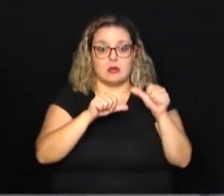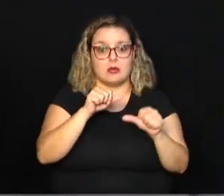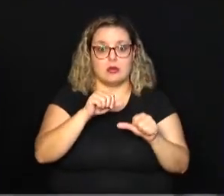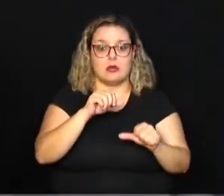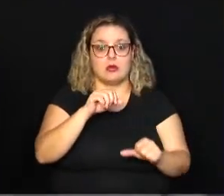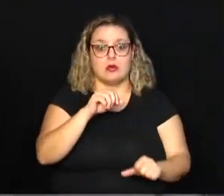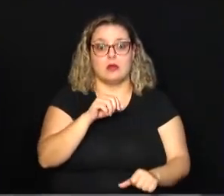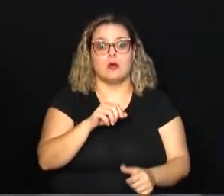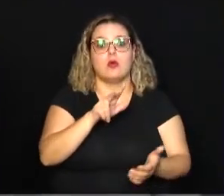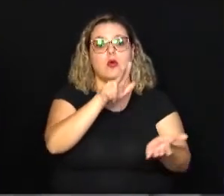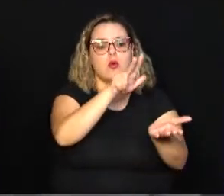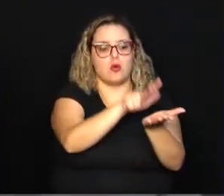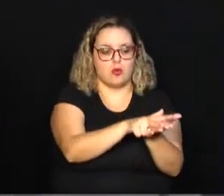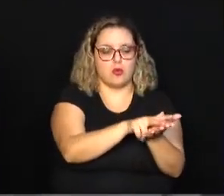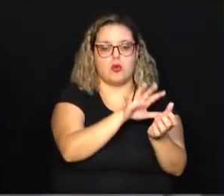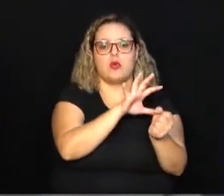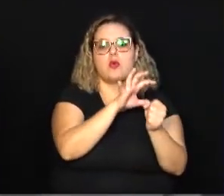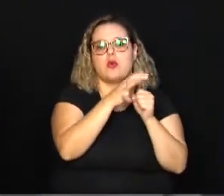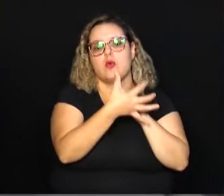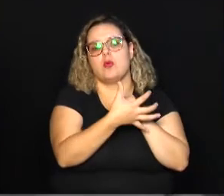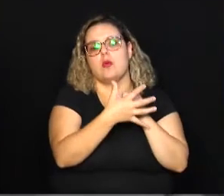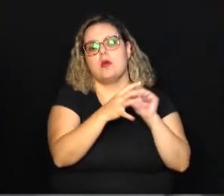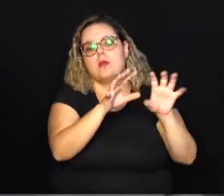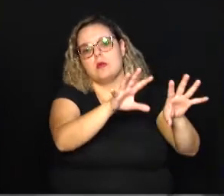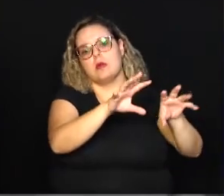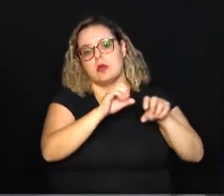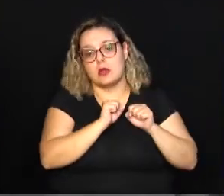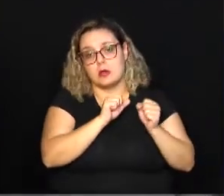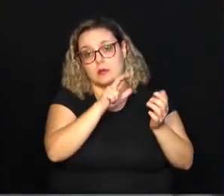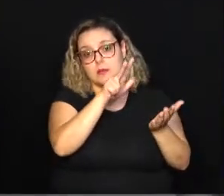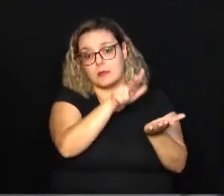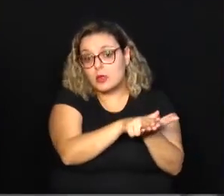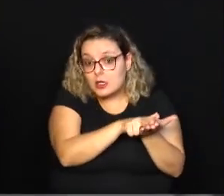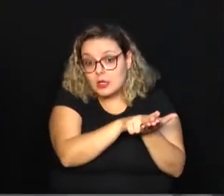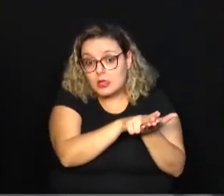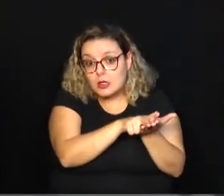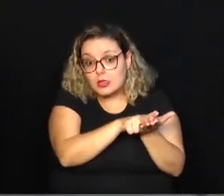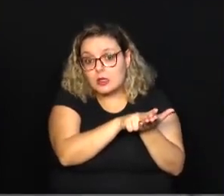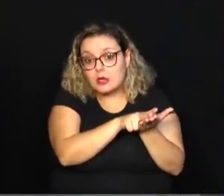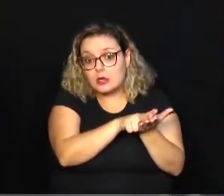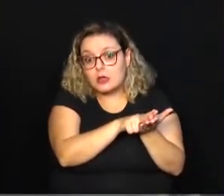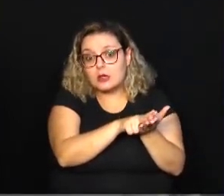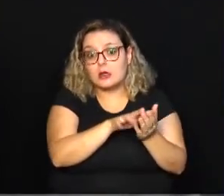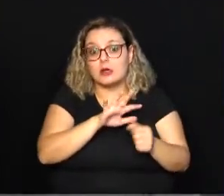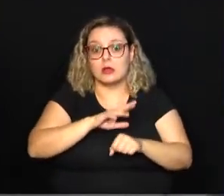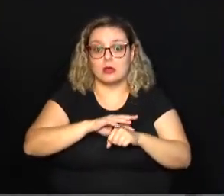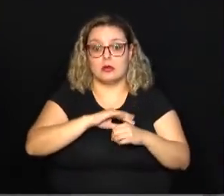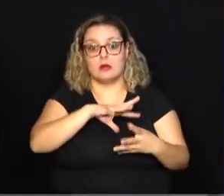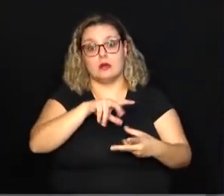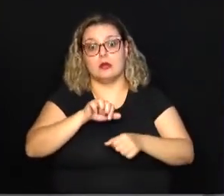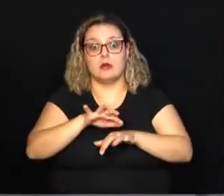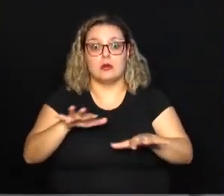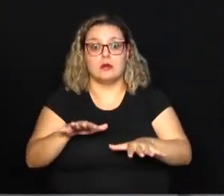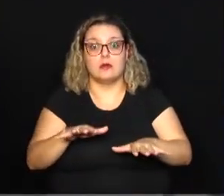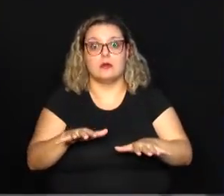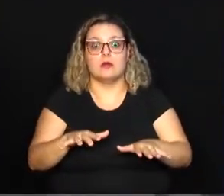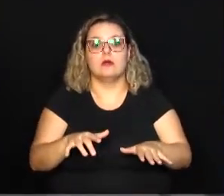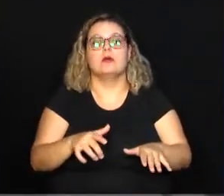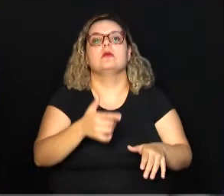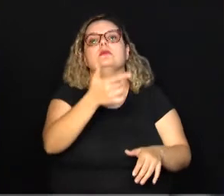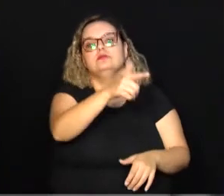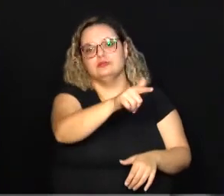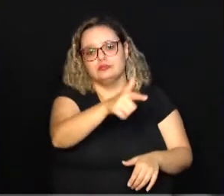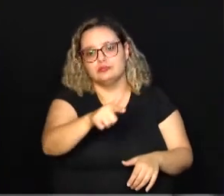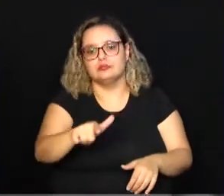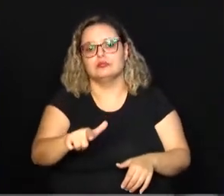desabilitá-los, colocar como Covid para poder receber por leito. Quando a pandemia acabar, eu vou ter que habilitá-los todos de novo, sabendo que eu